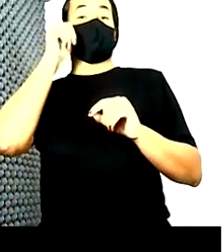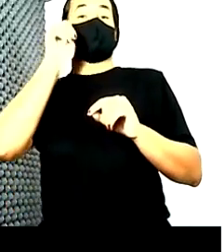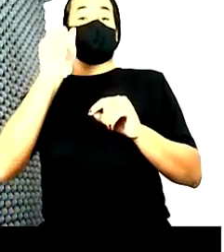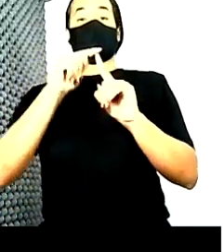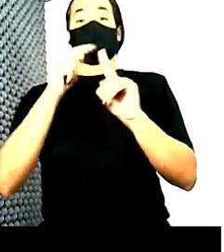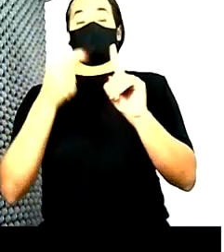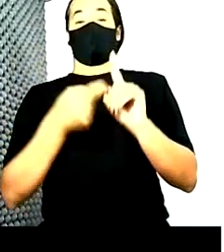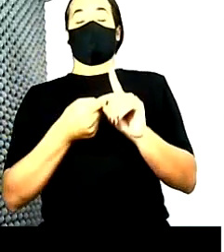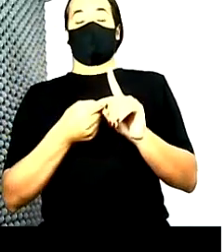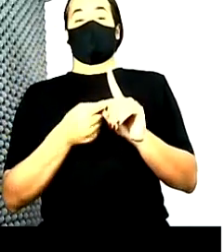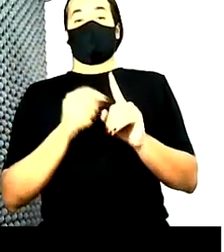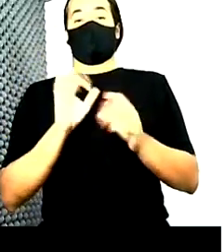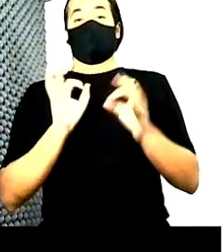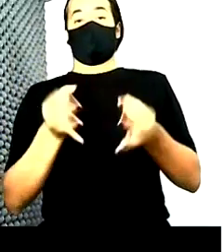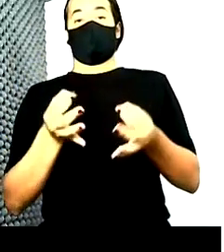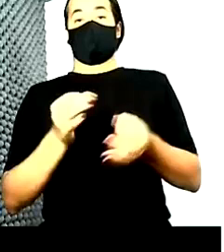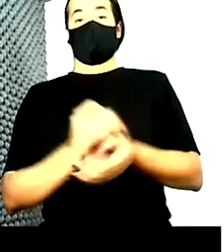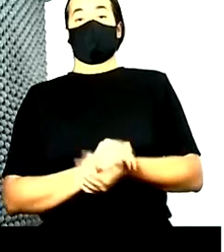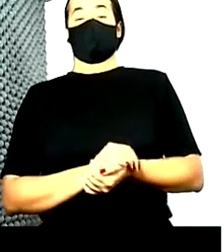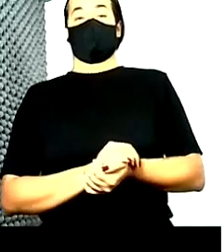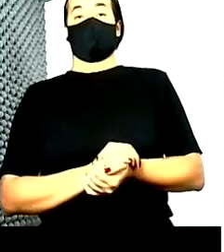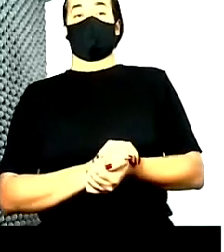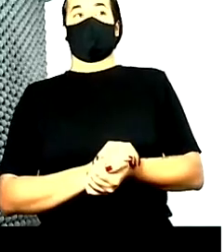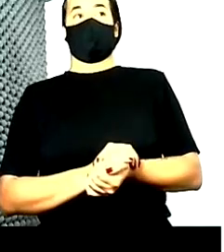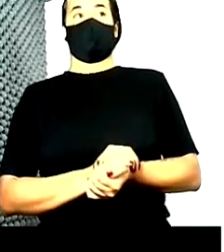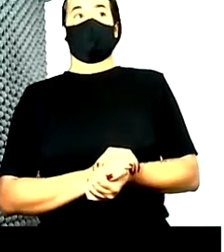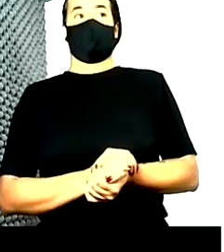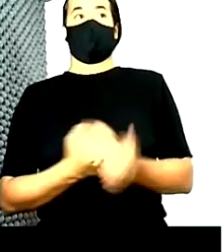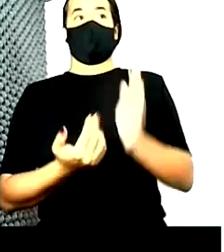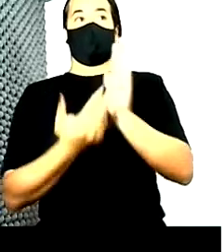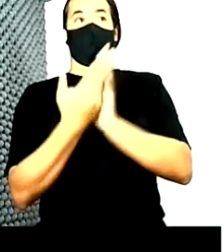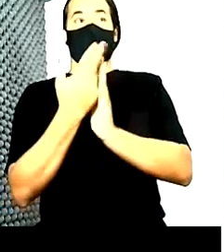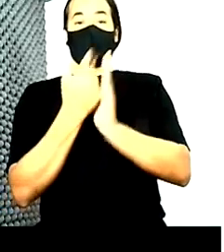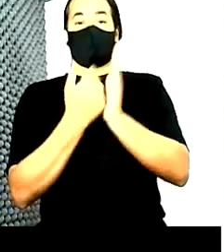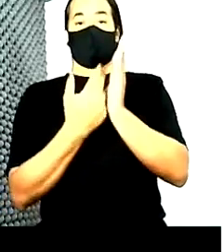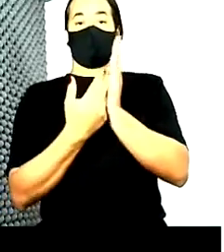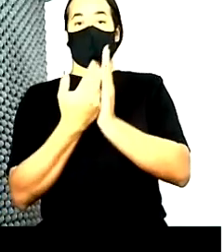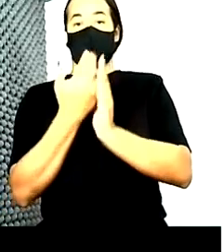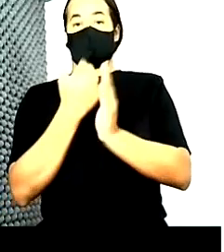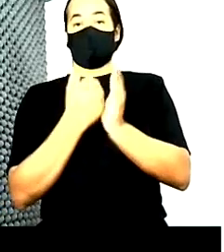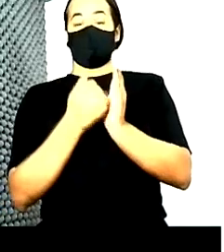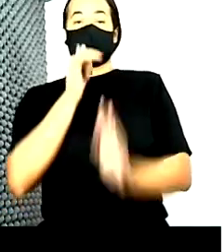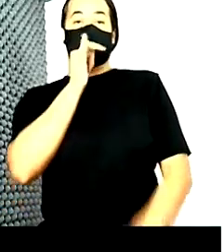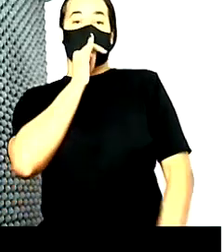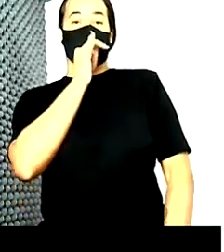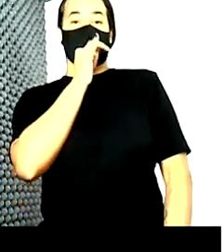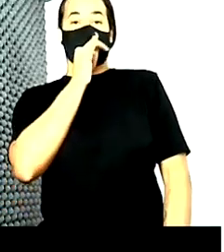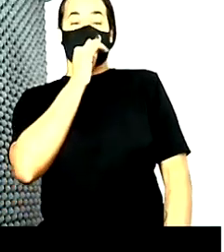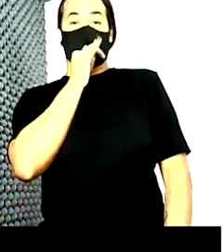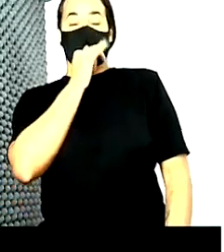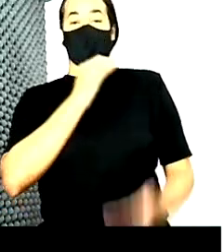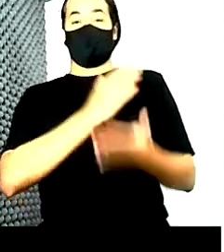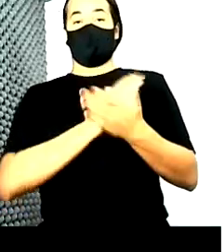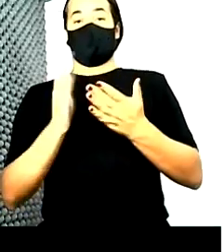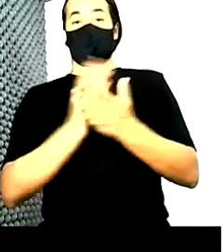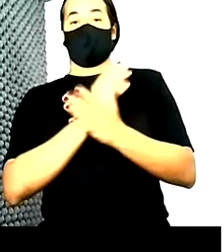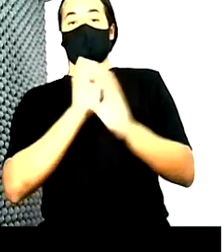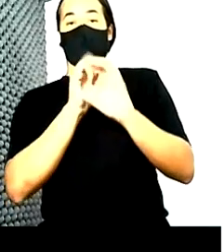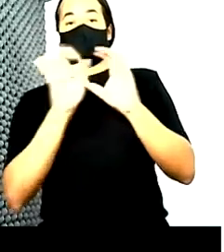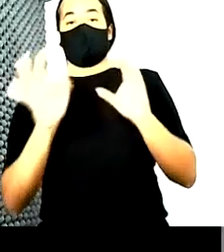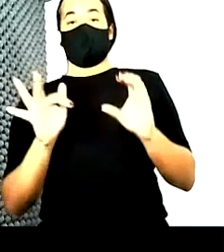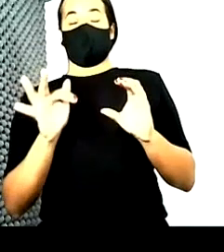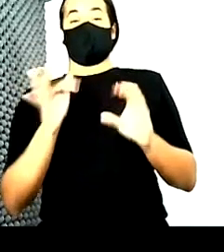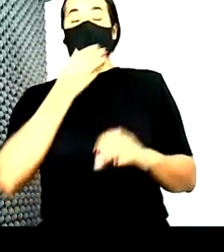certo? Só aí uma imagem para exemplificar algumas características masculinas e algumas características